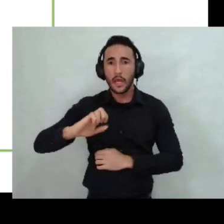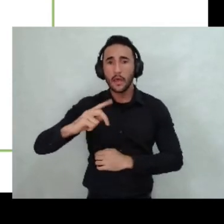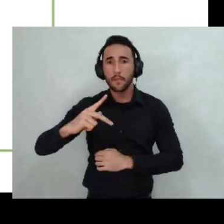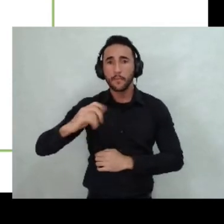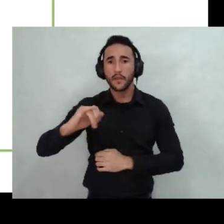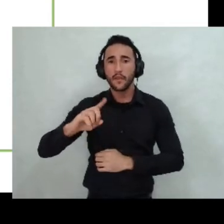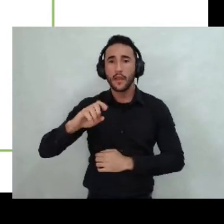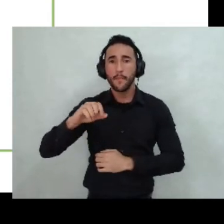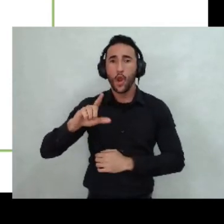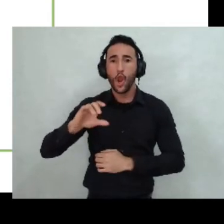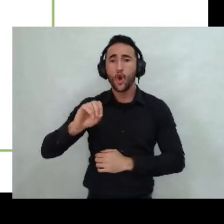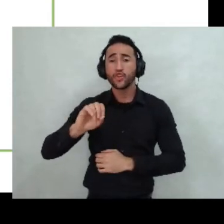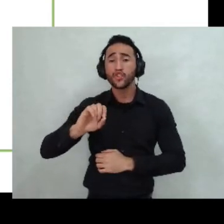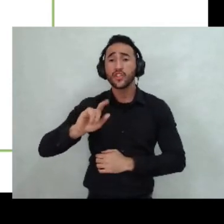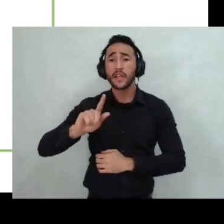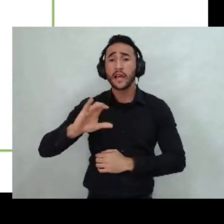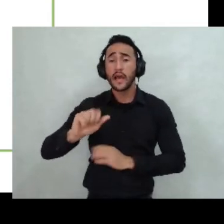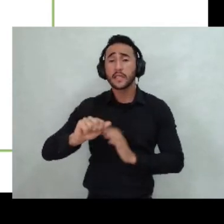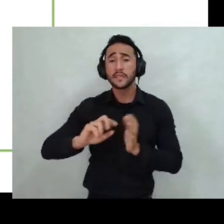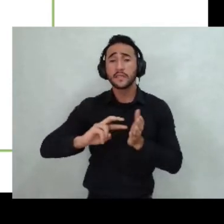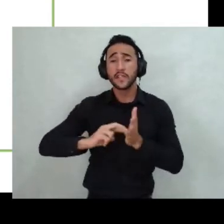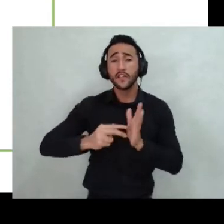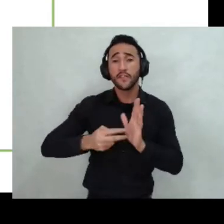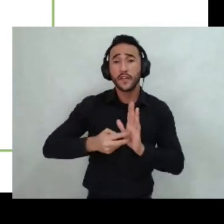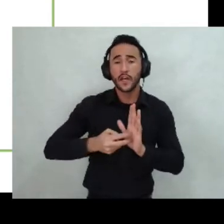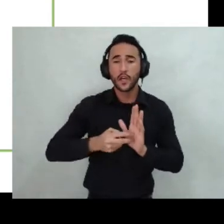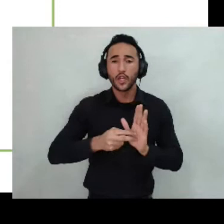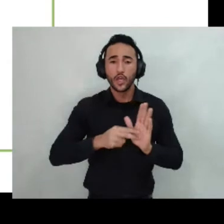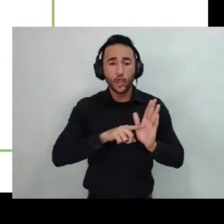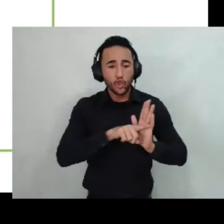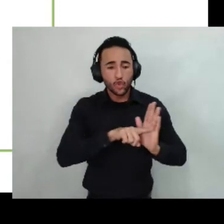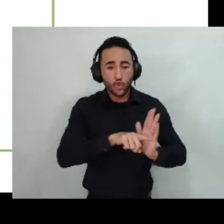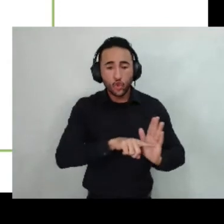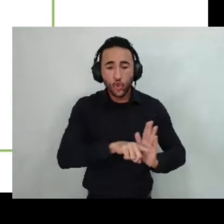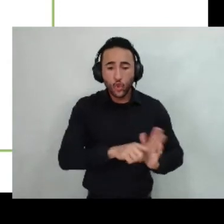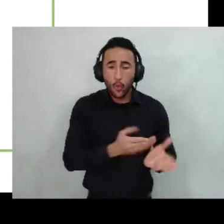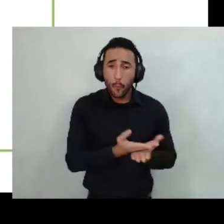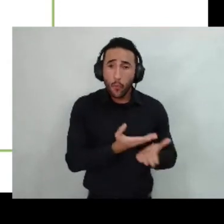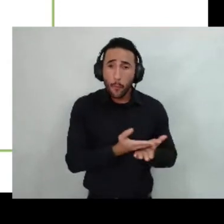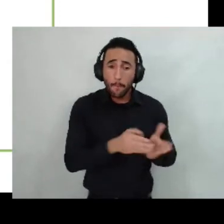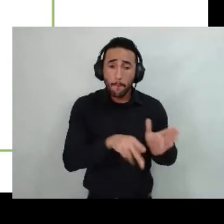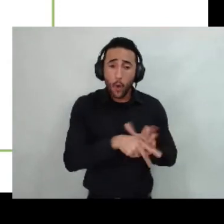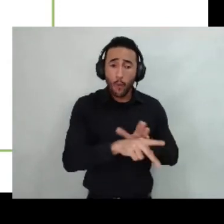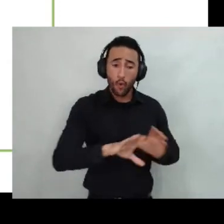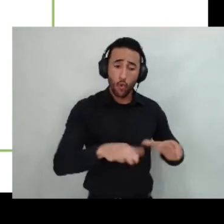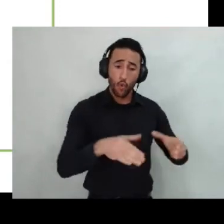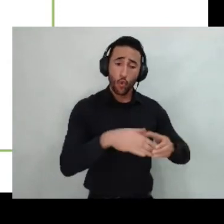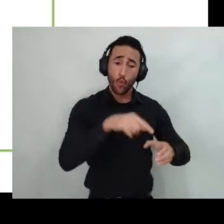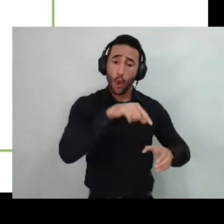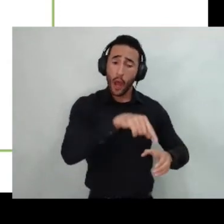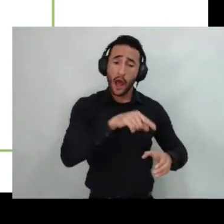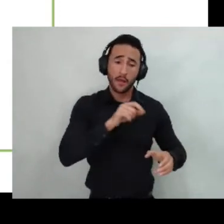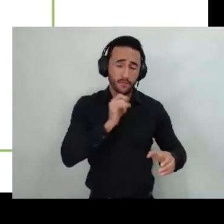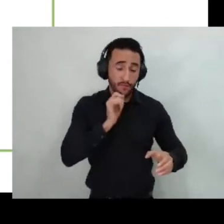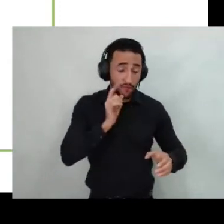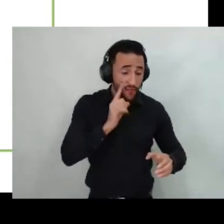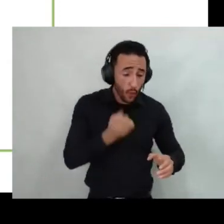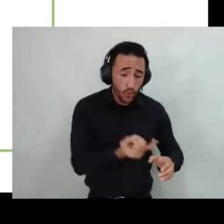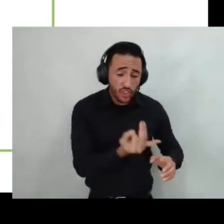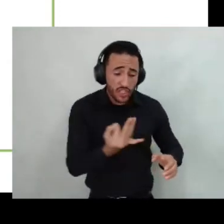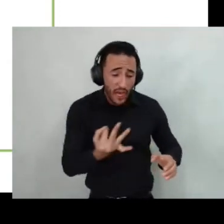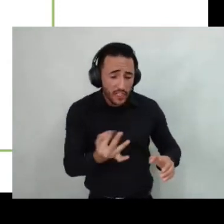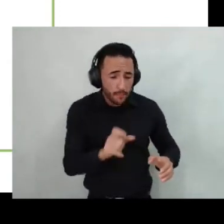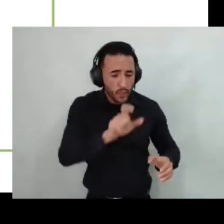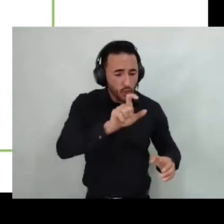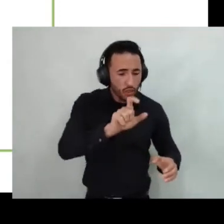campo que nós realizamos a partir de casos notificados, clinicamente declarados, casos suspeitos, e